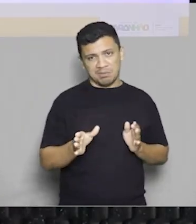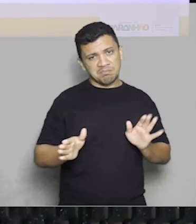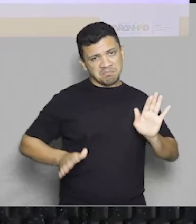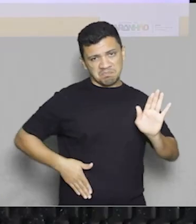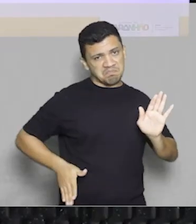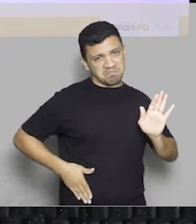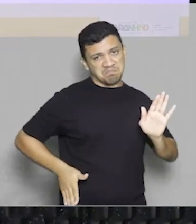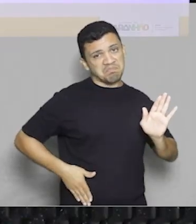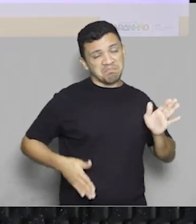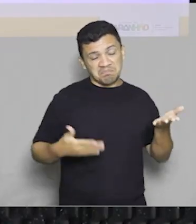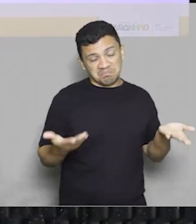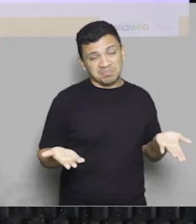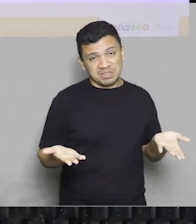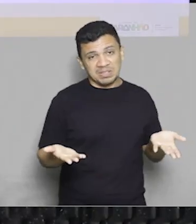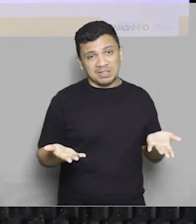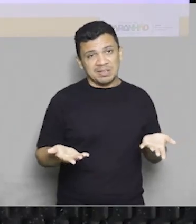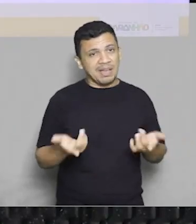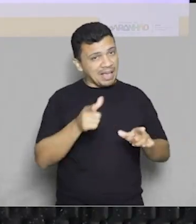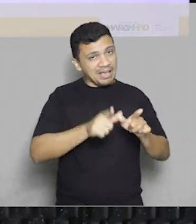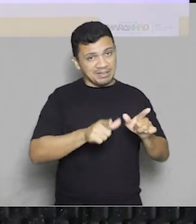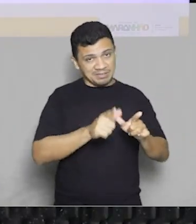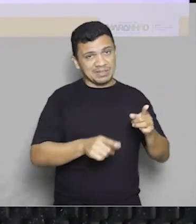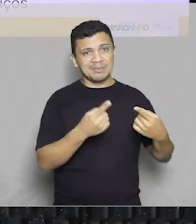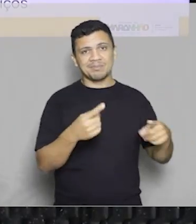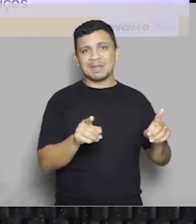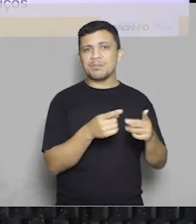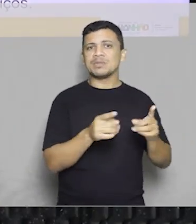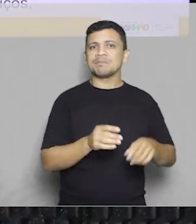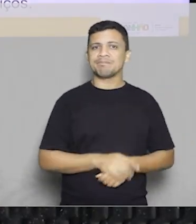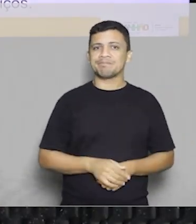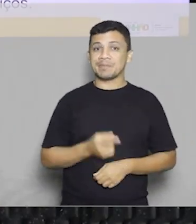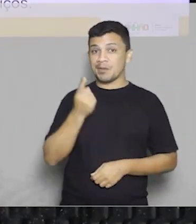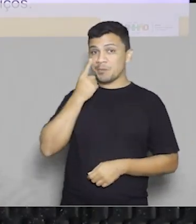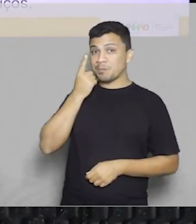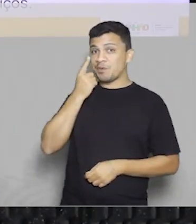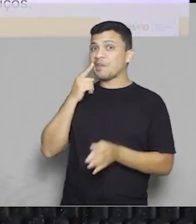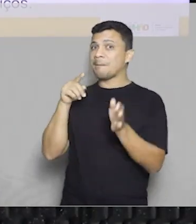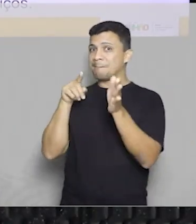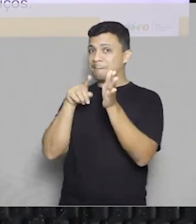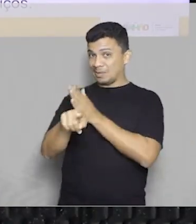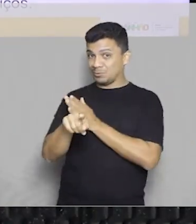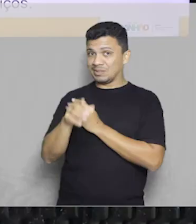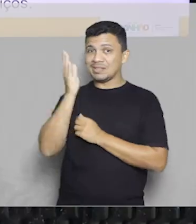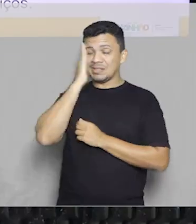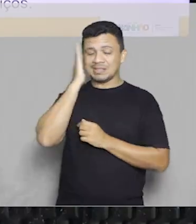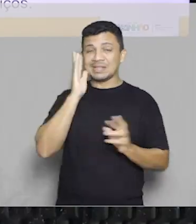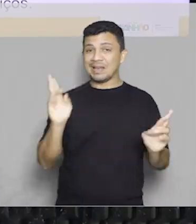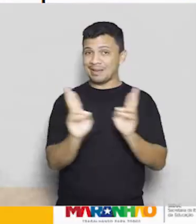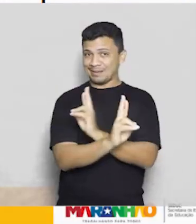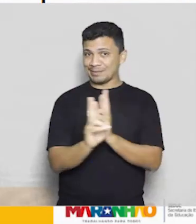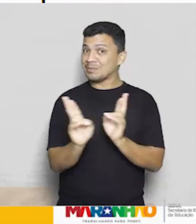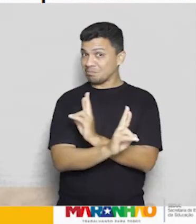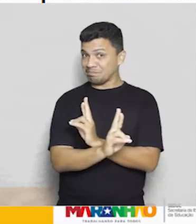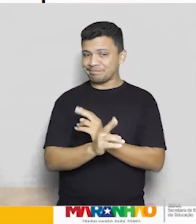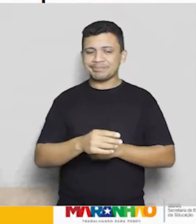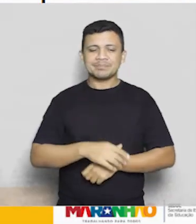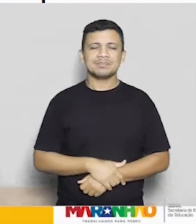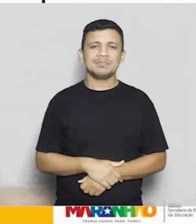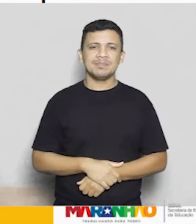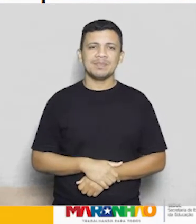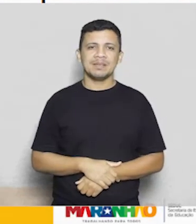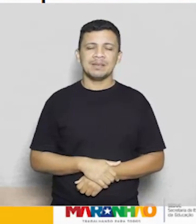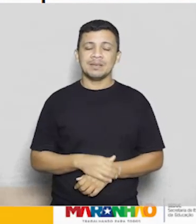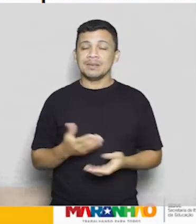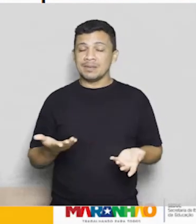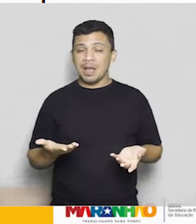É encarada dessa forma na letra da música. Vamos para a pergunta, para a gente poder entender a relação entre os dois textos? Olha só. Com base